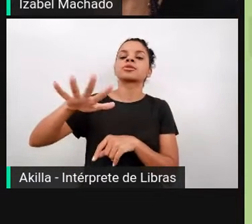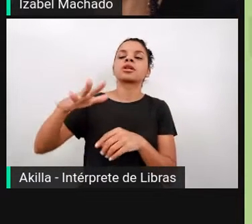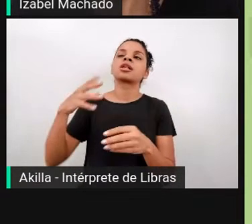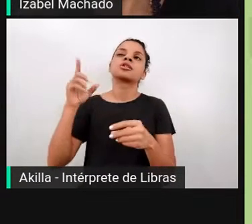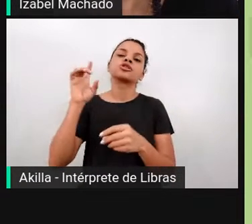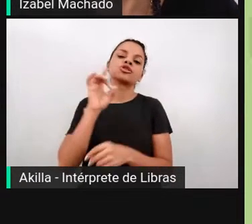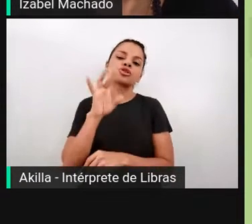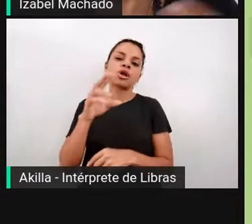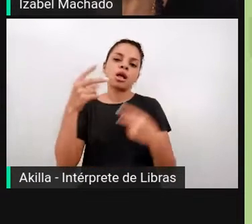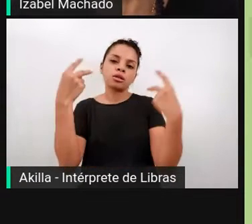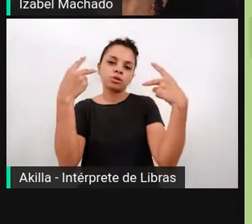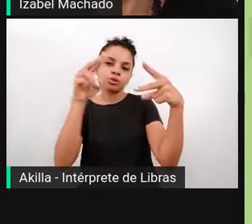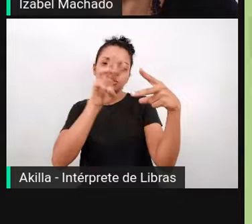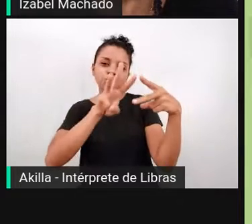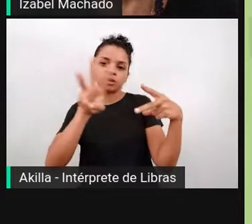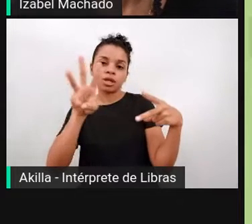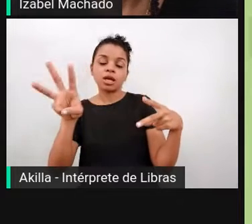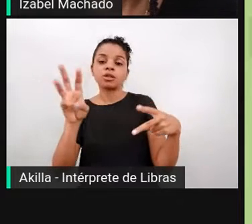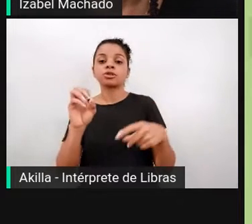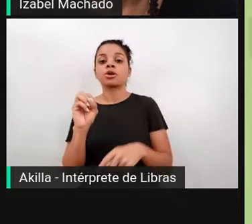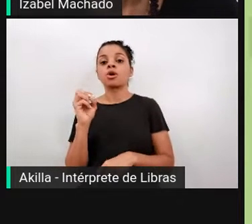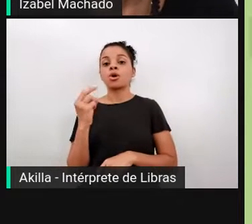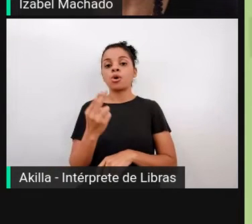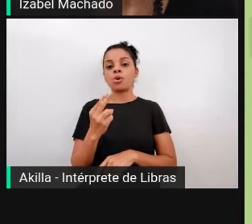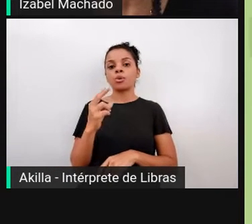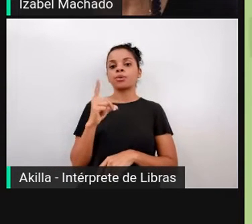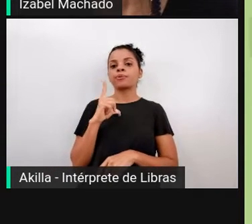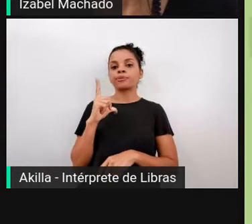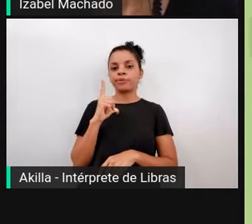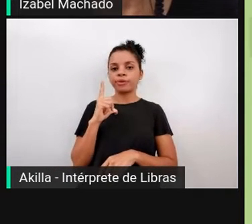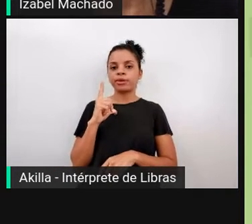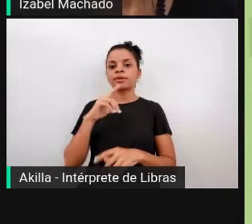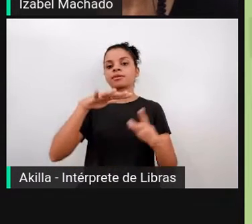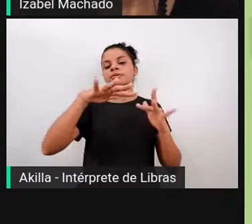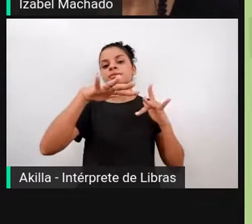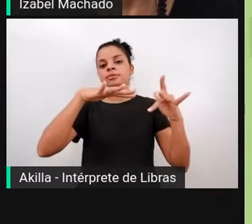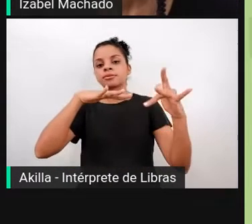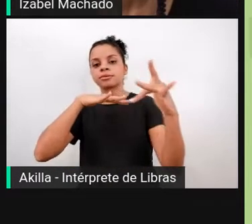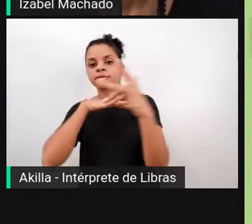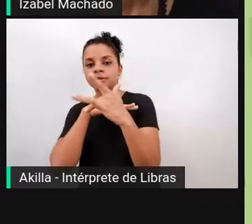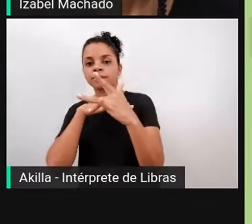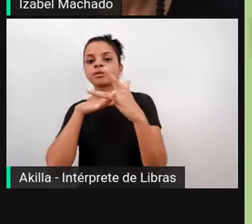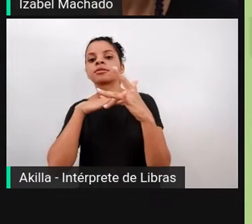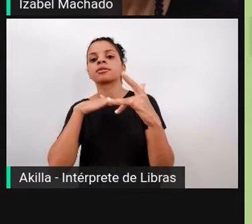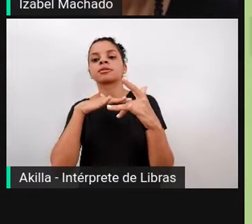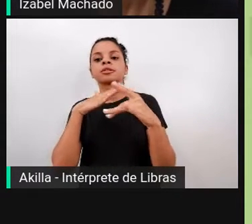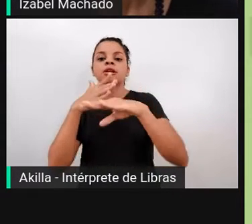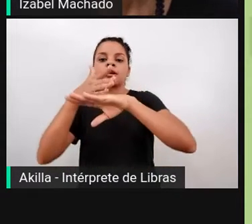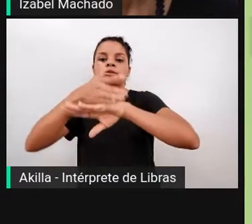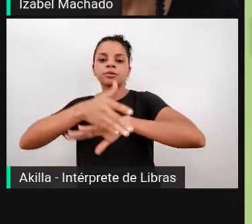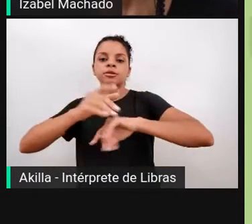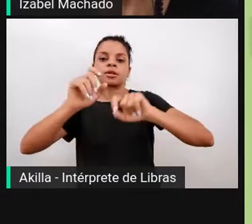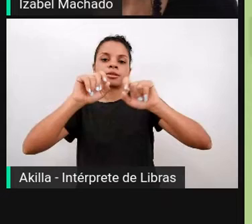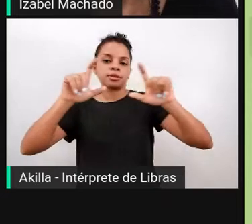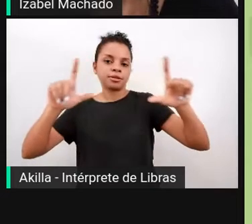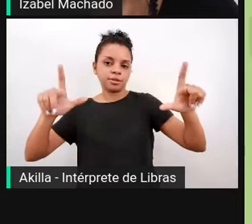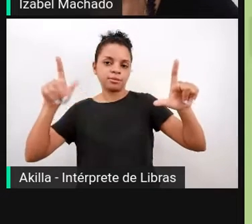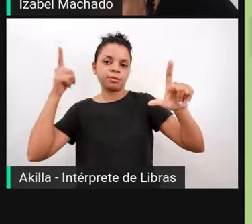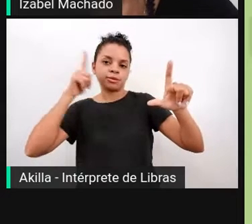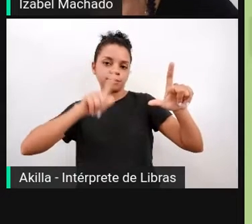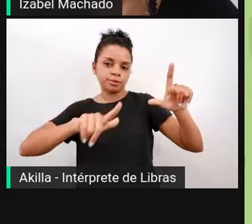site, ou se há algum retorno através dos canais por onde os cidadãos e as cidadãs encaminharam os